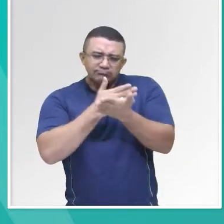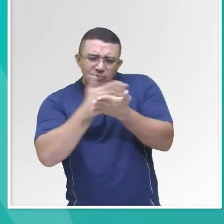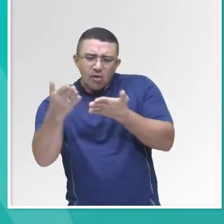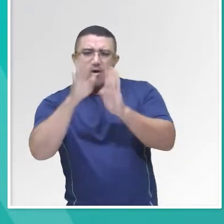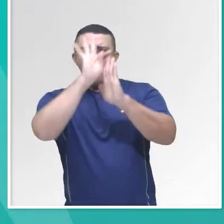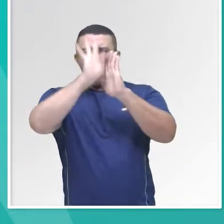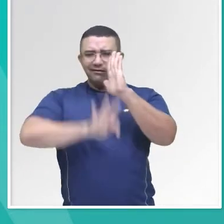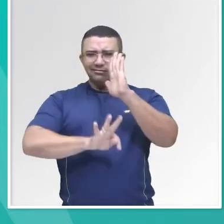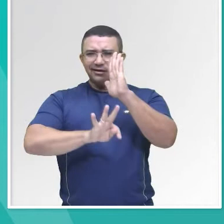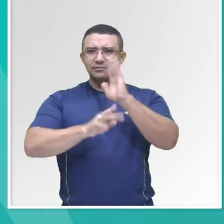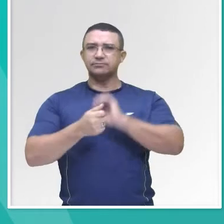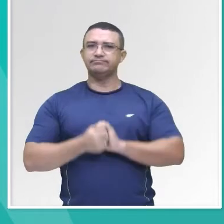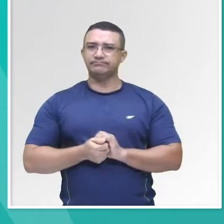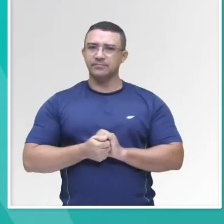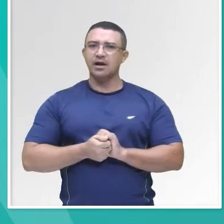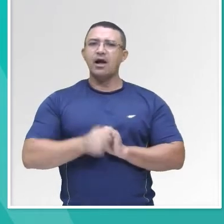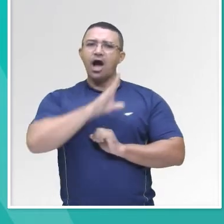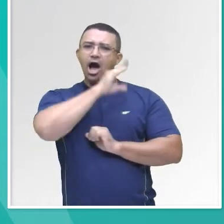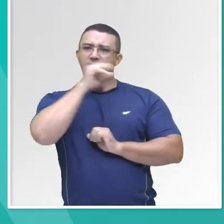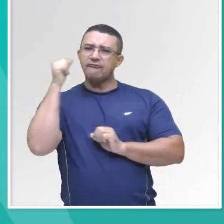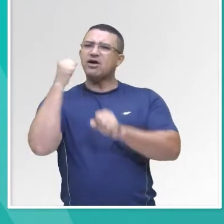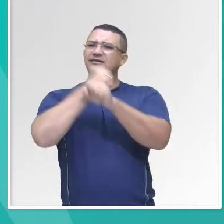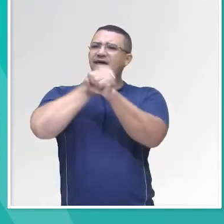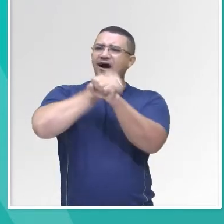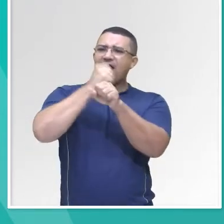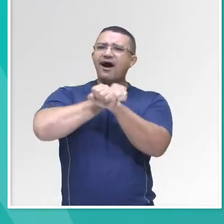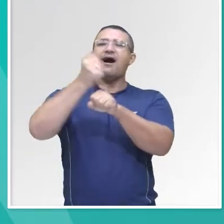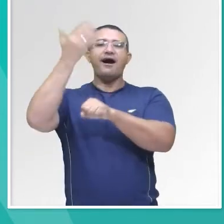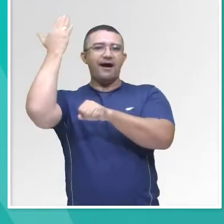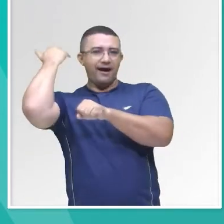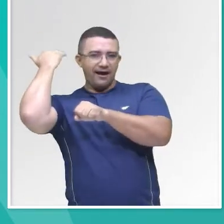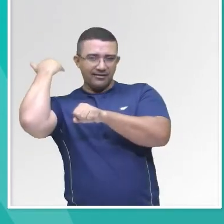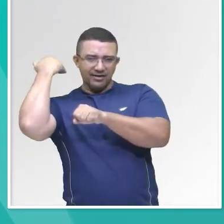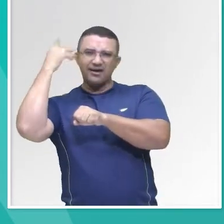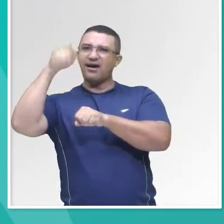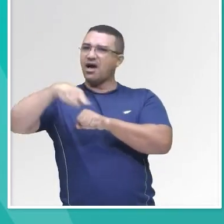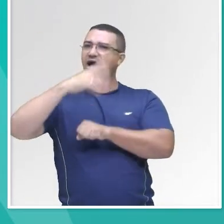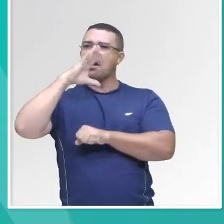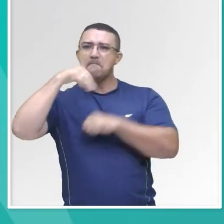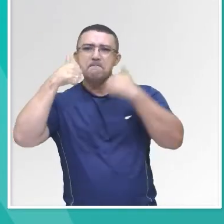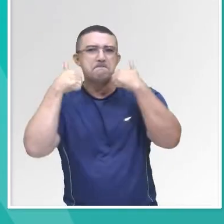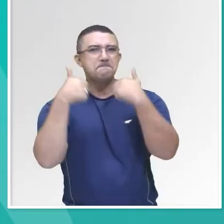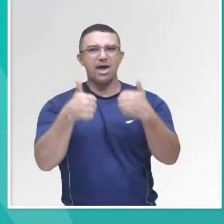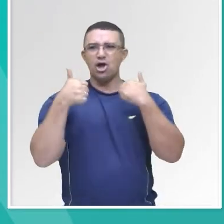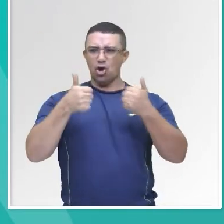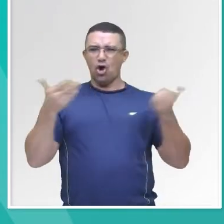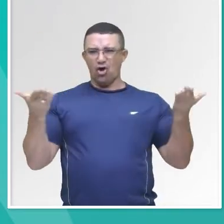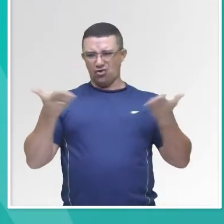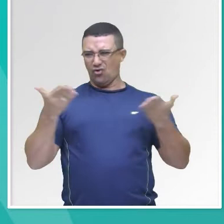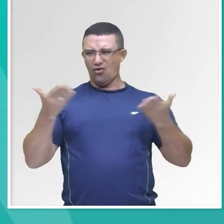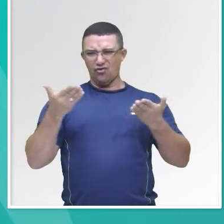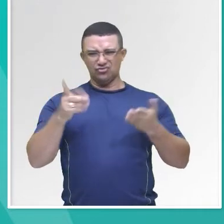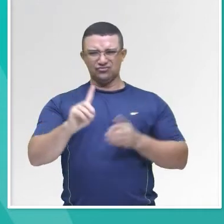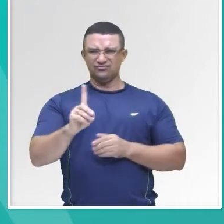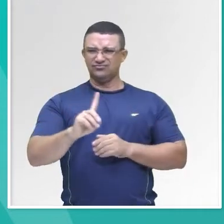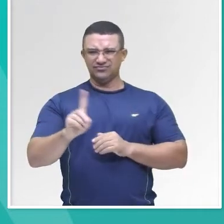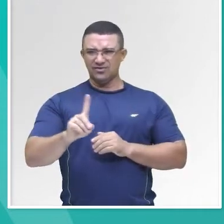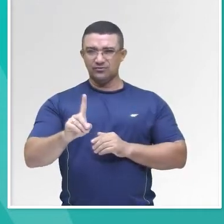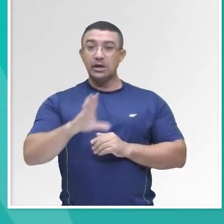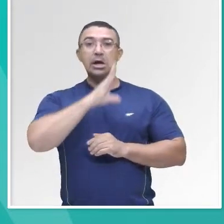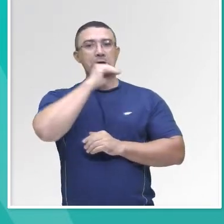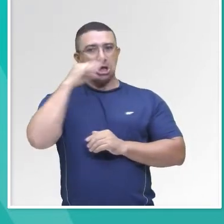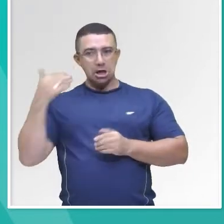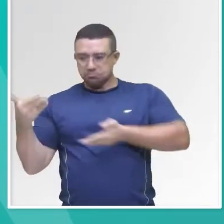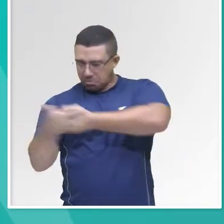um questionamento, que a infância de alguns anos atrás era bem melhor do que atualmente. As crianças